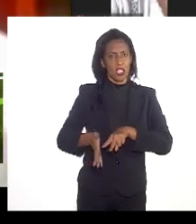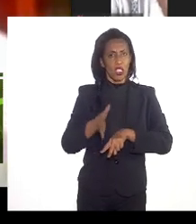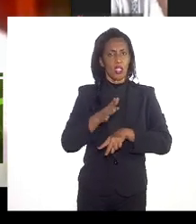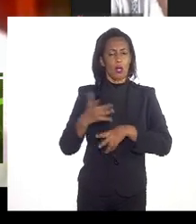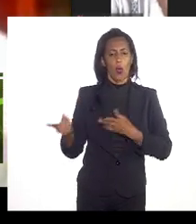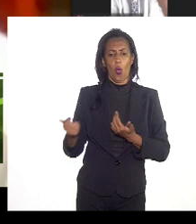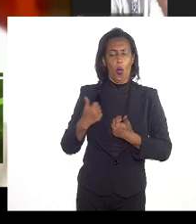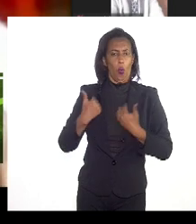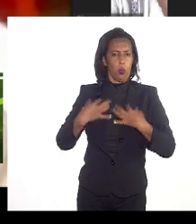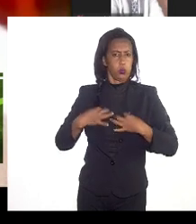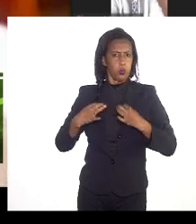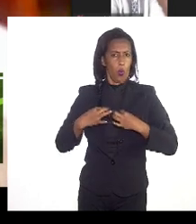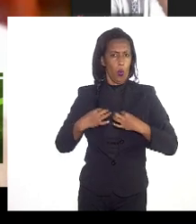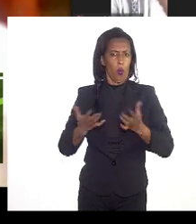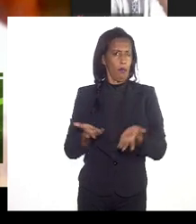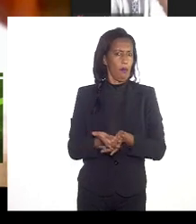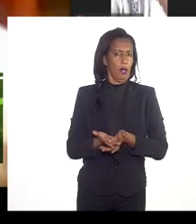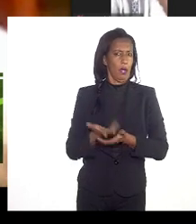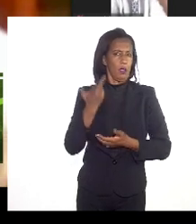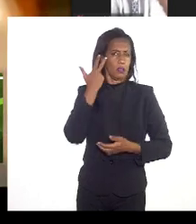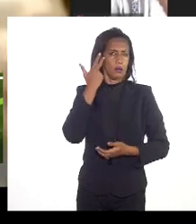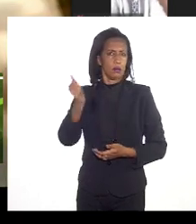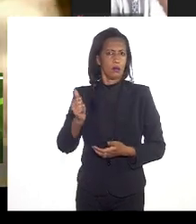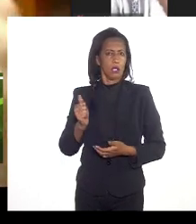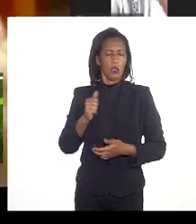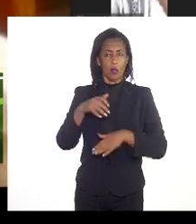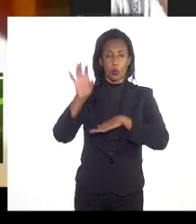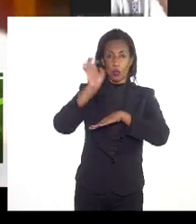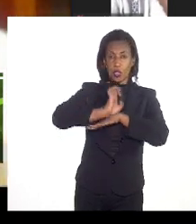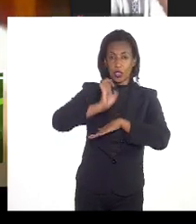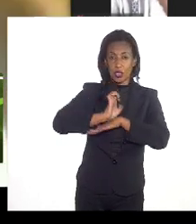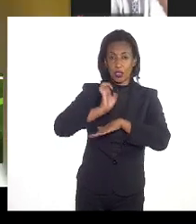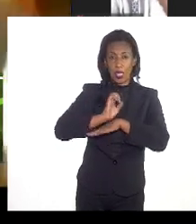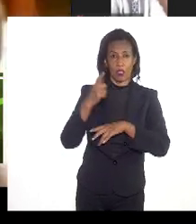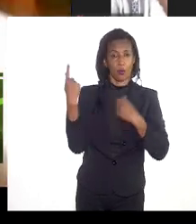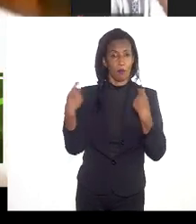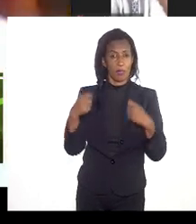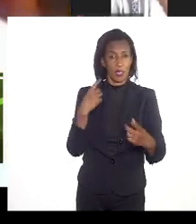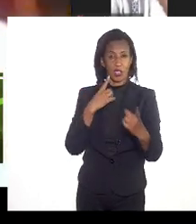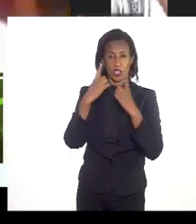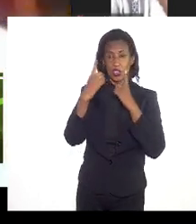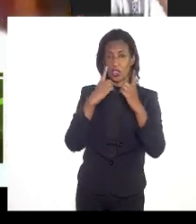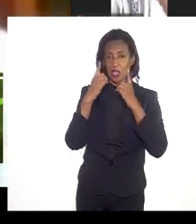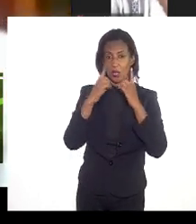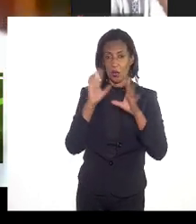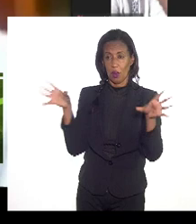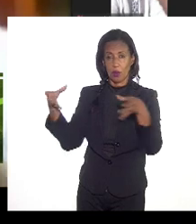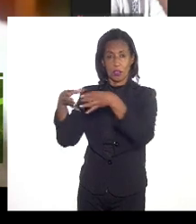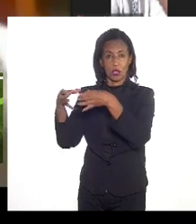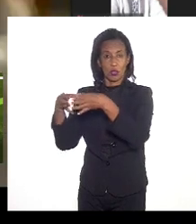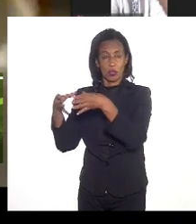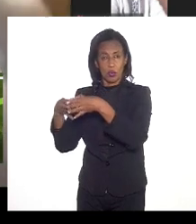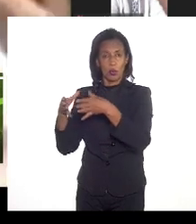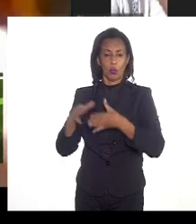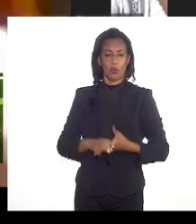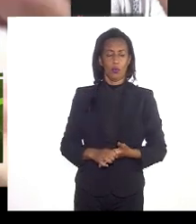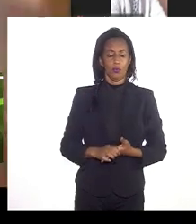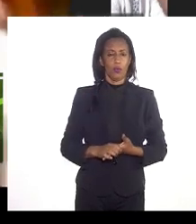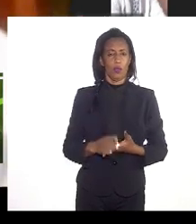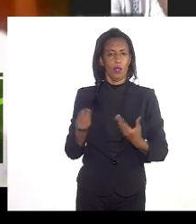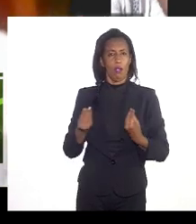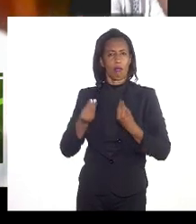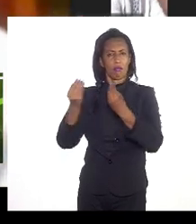autodefinição da identidade, mas é fundamental que o Estado estabeleça mecanismos para dialogar com esses grupos, né?